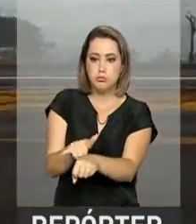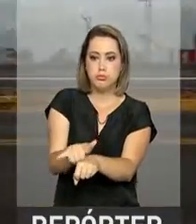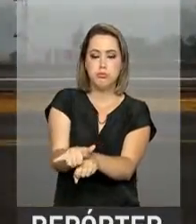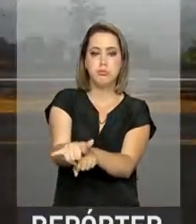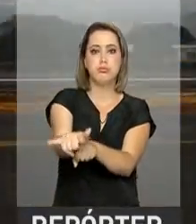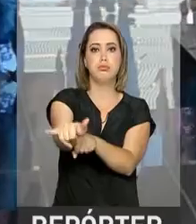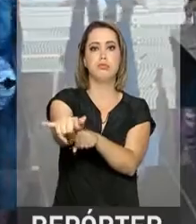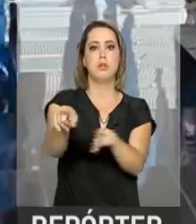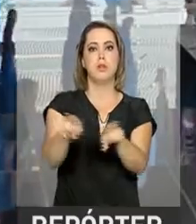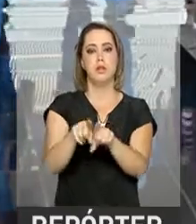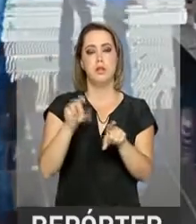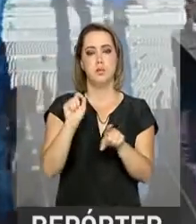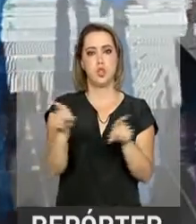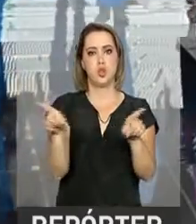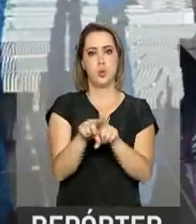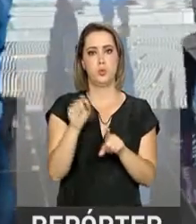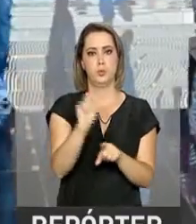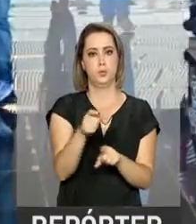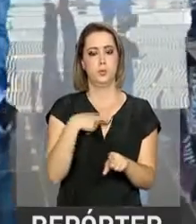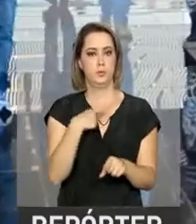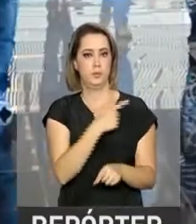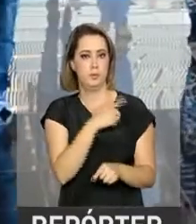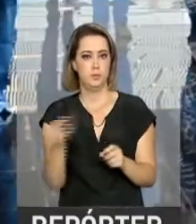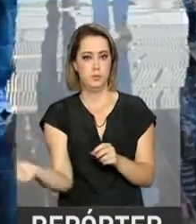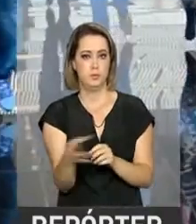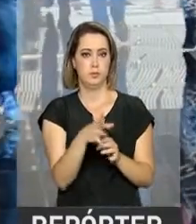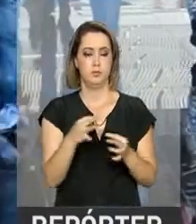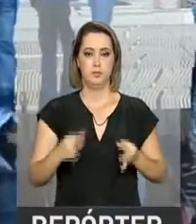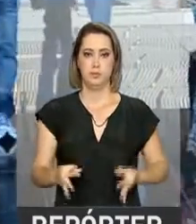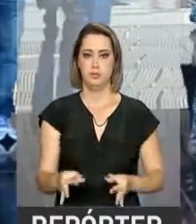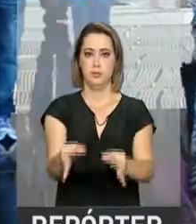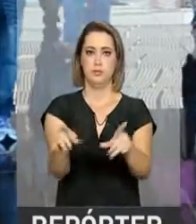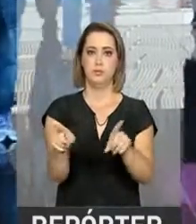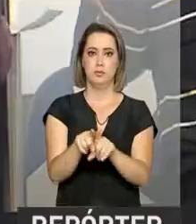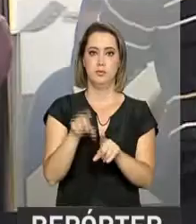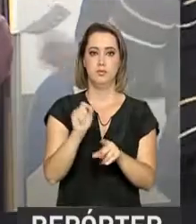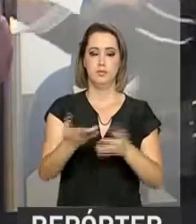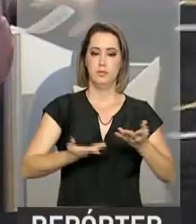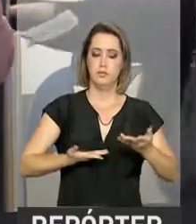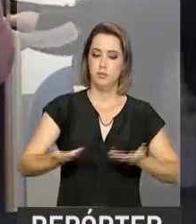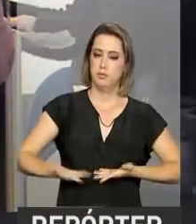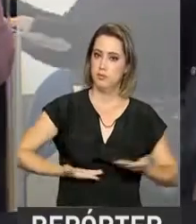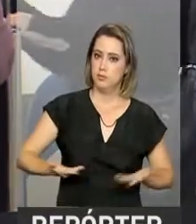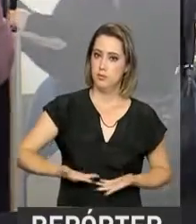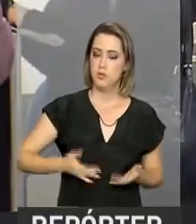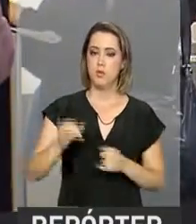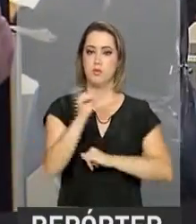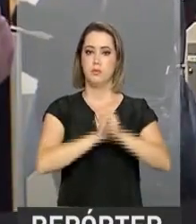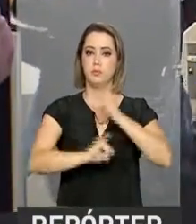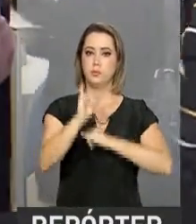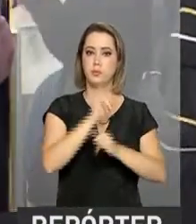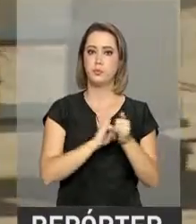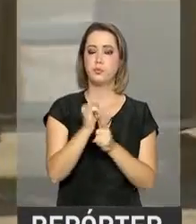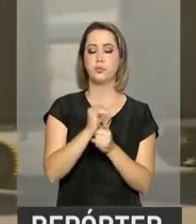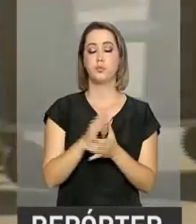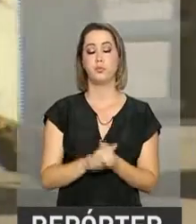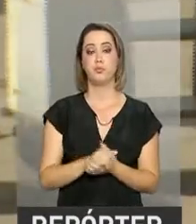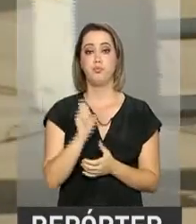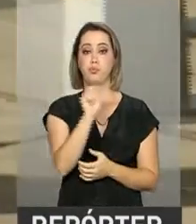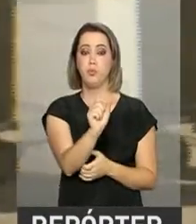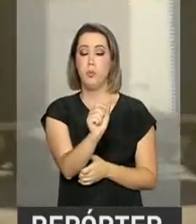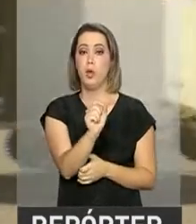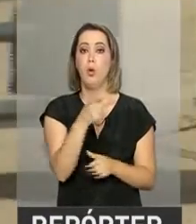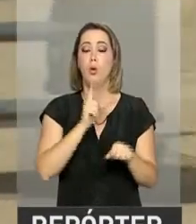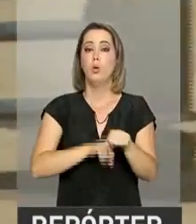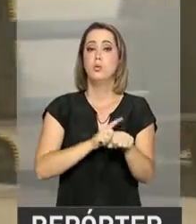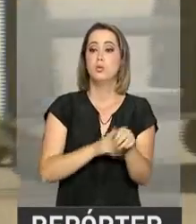estacionamentos além de revitalizar e modernizar os serviços prestados como internet gratuita de alta velocidade o prazo de